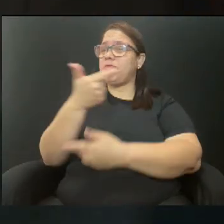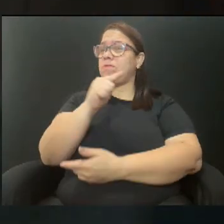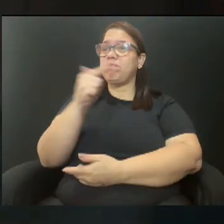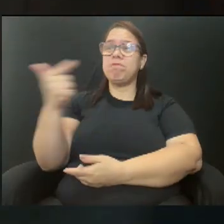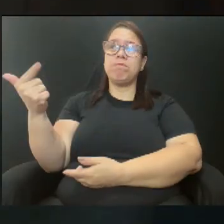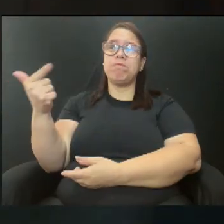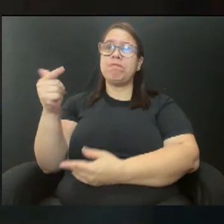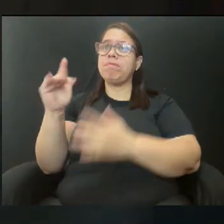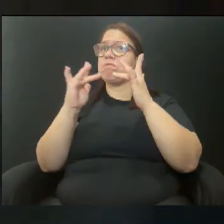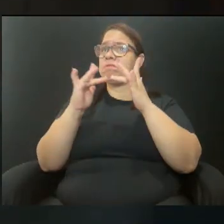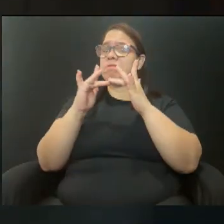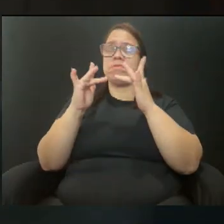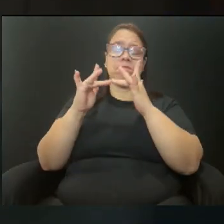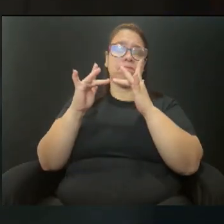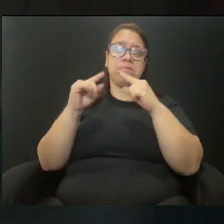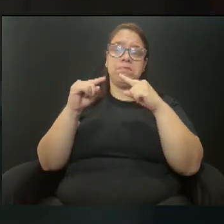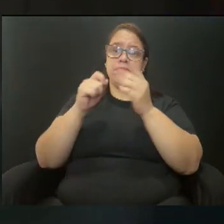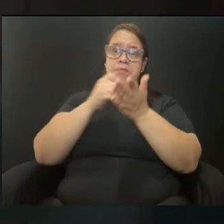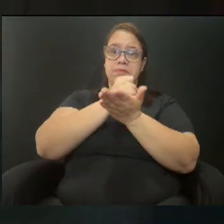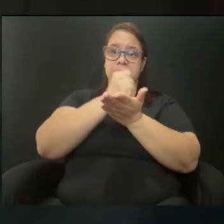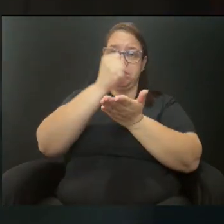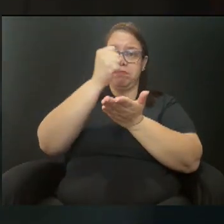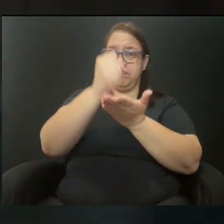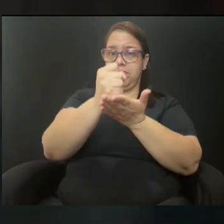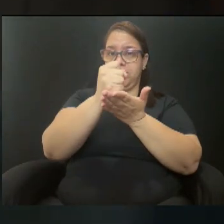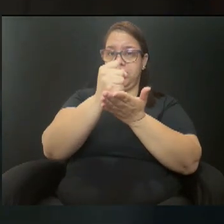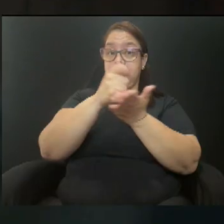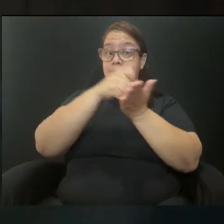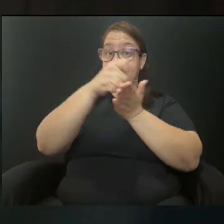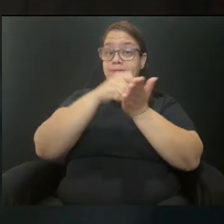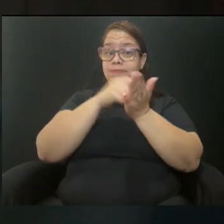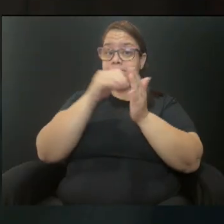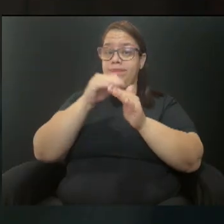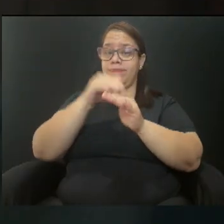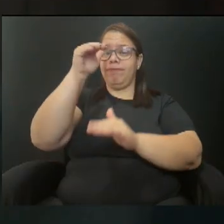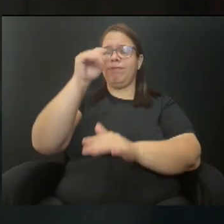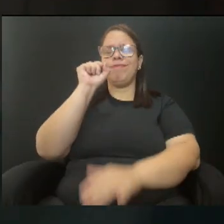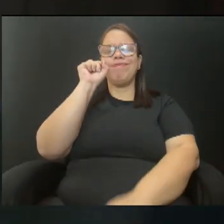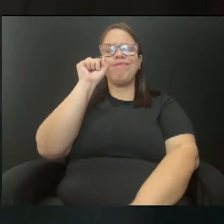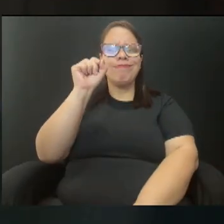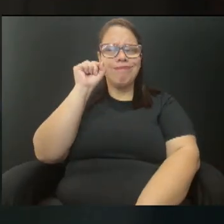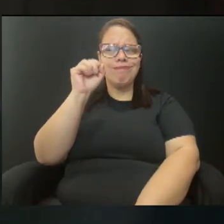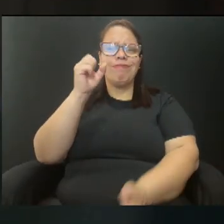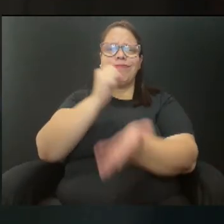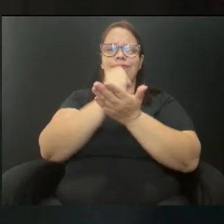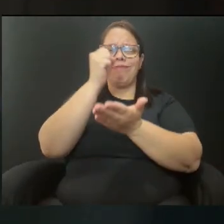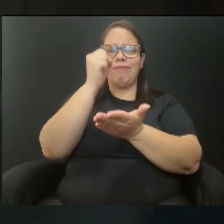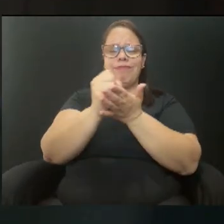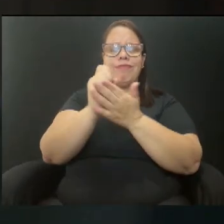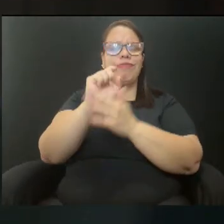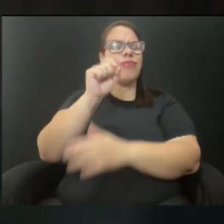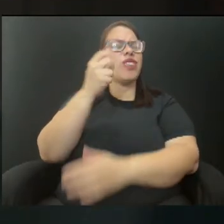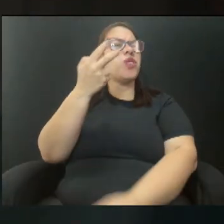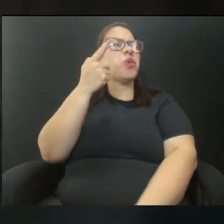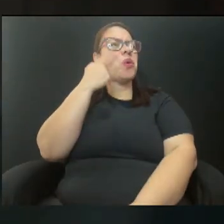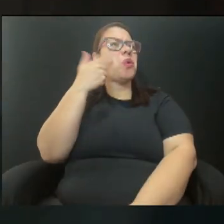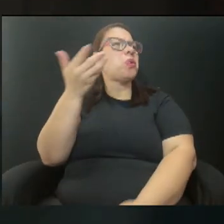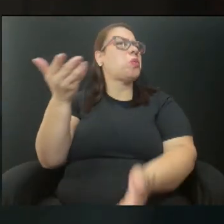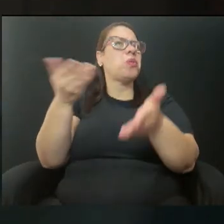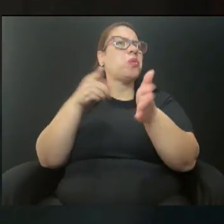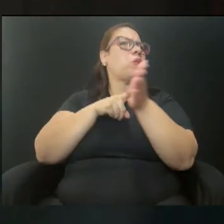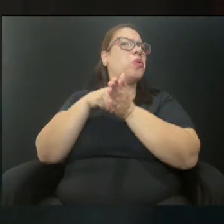com a carteira assinada. Mais do que uma questão de contrato, o que vemos hoje é um questionamento